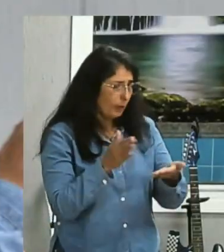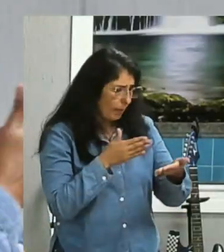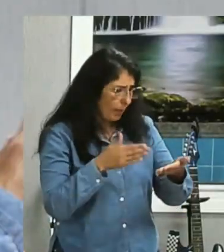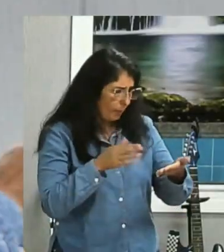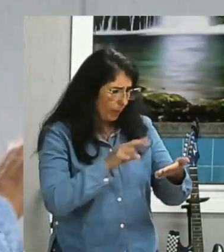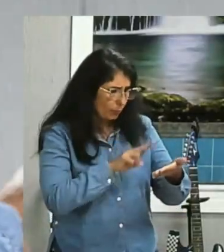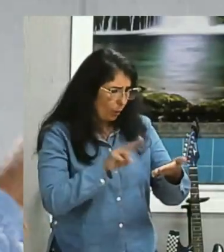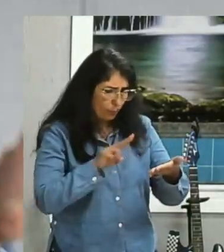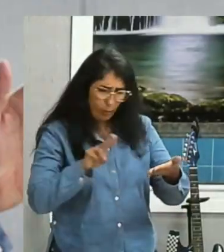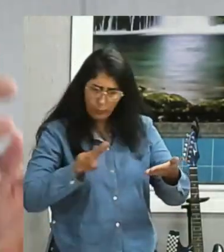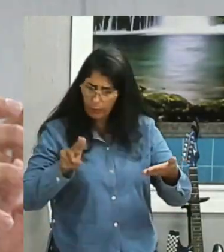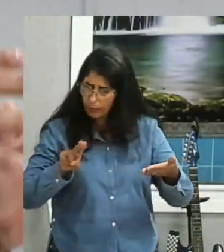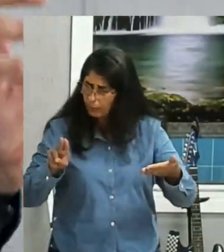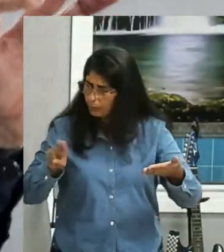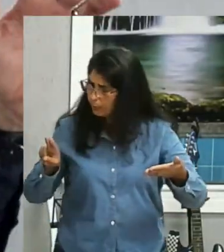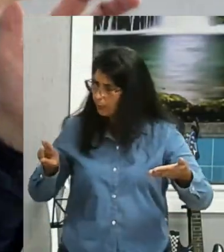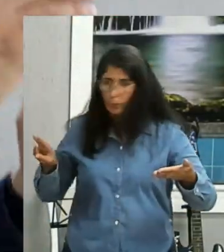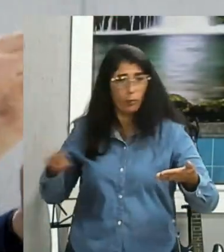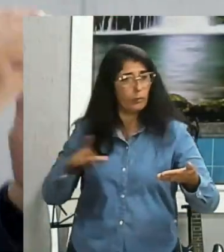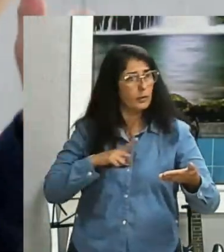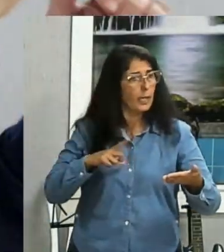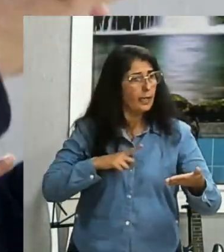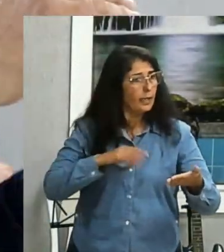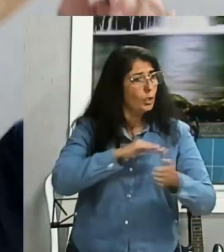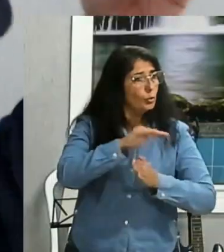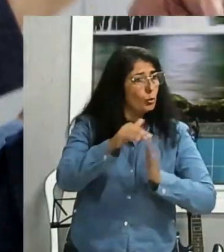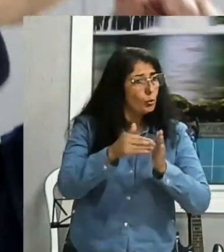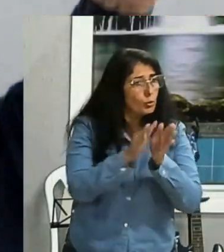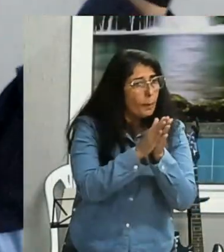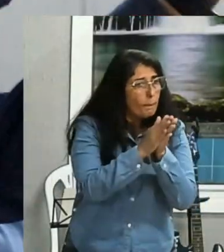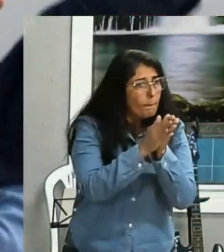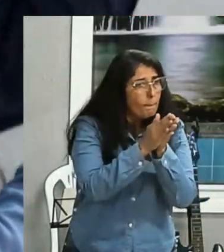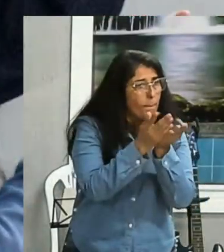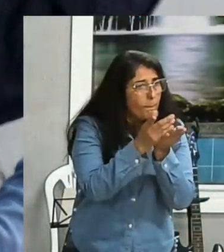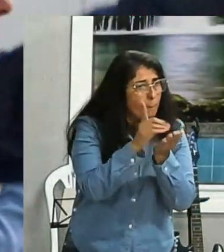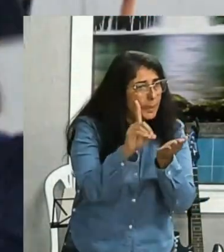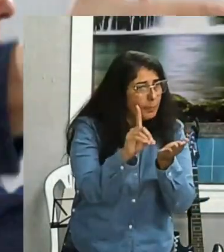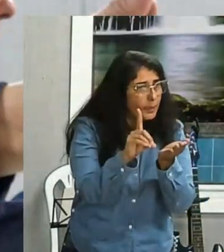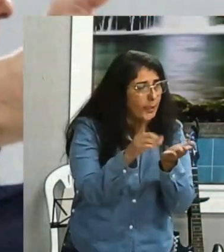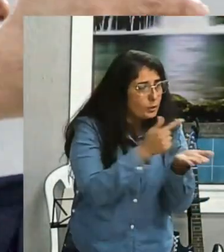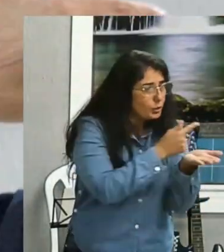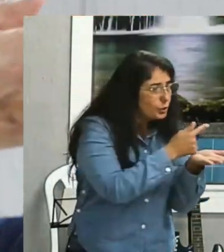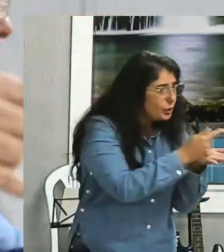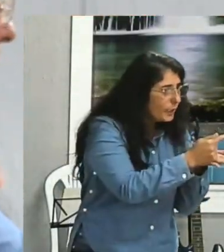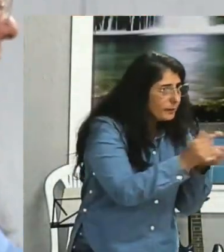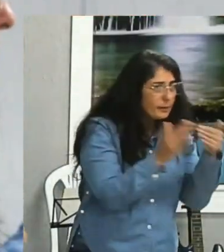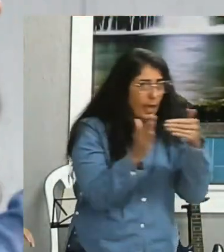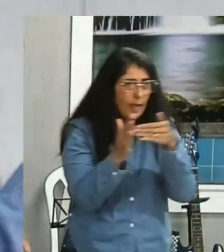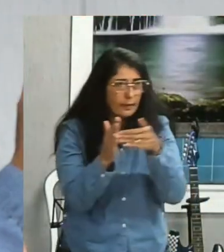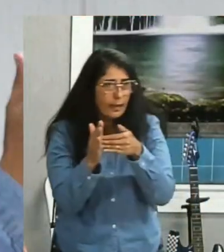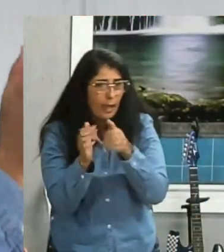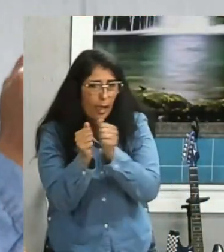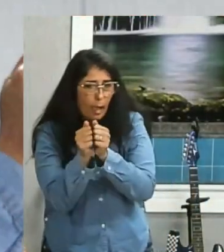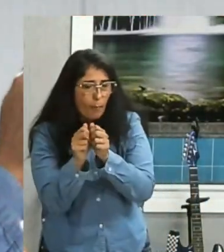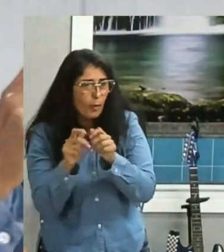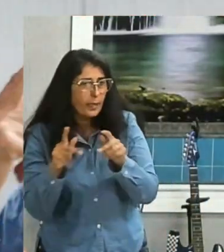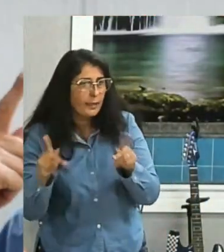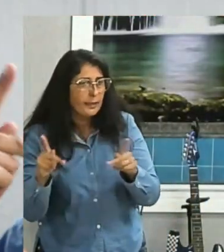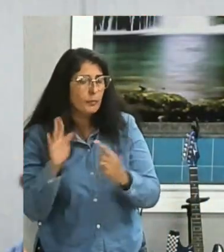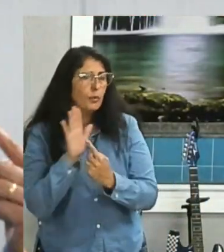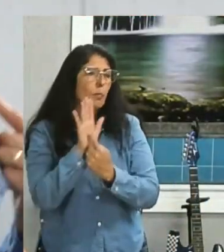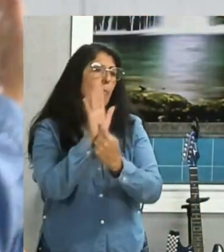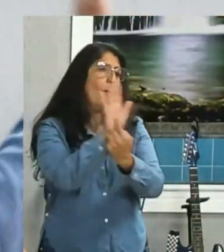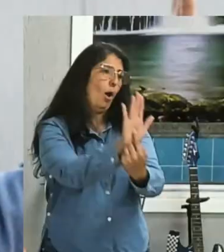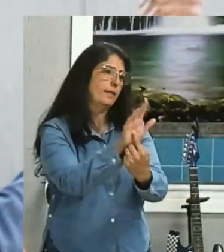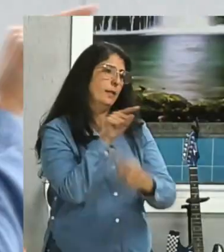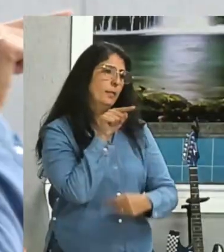cartas. O que Cristo queria que você soubesse a respeito das profecias está sendo